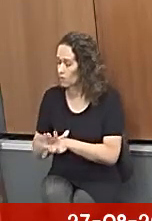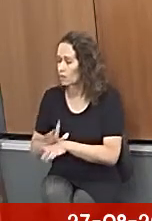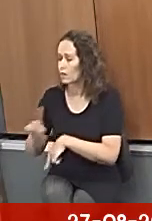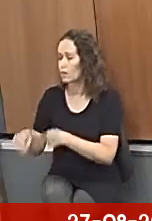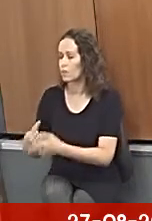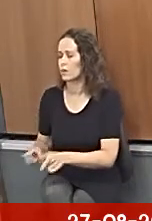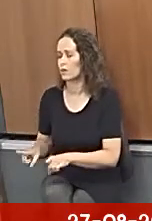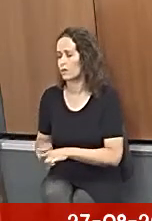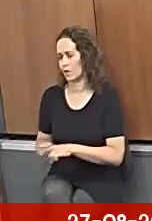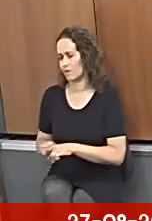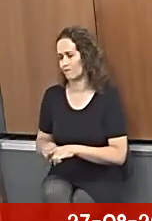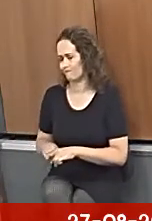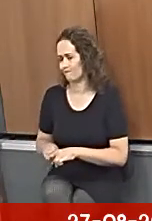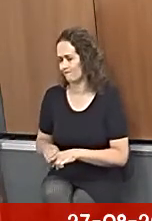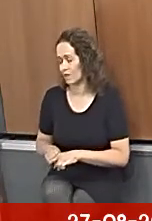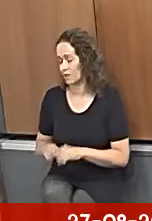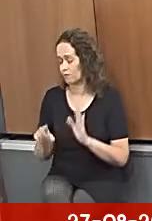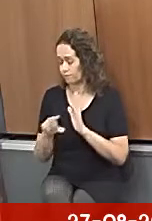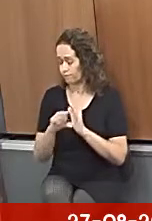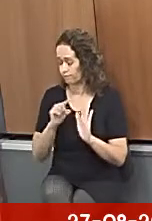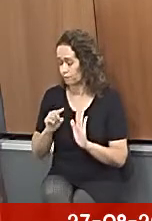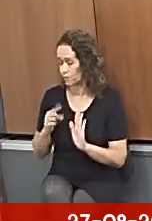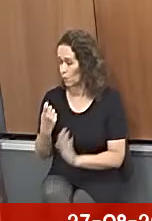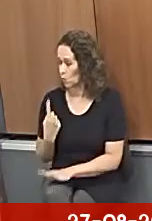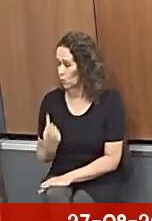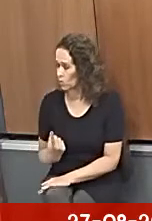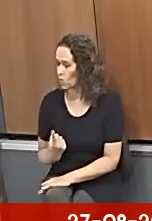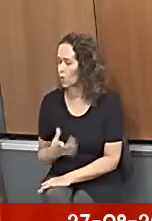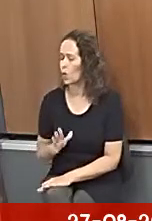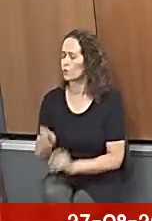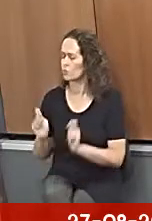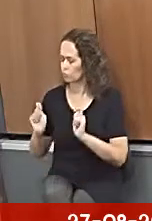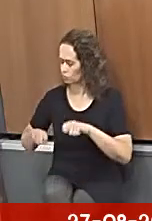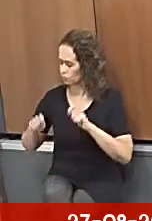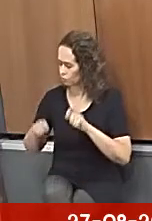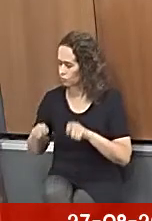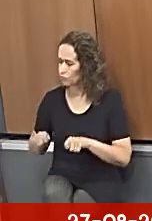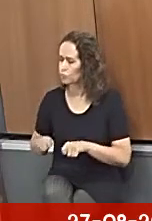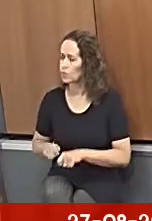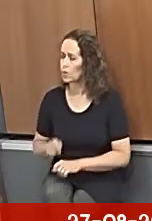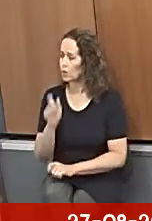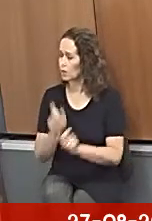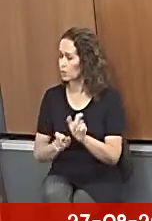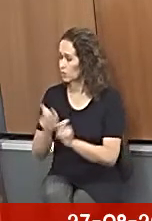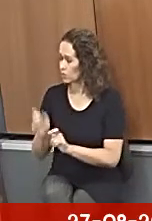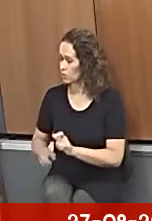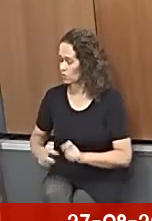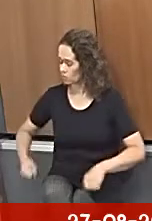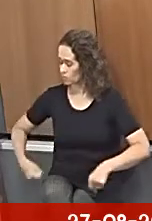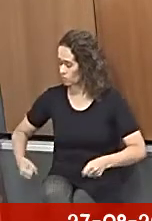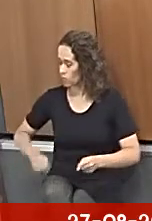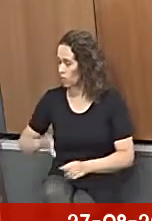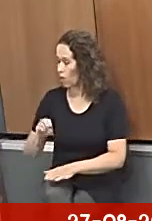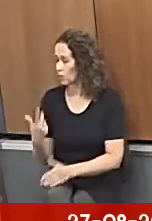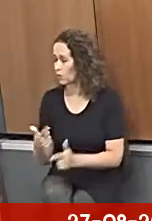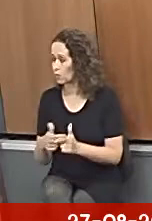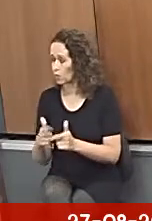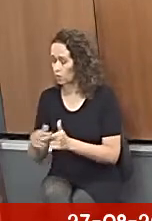parágrafo único será assegurada a acessibilidade do torcedor portador de deficiência com mobilidade reduzida